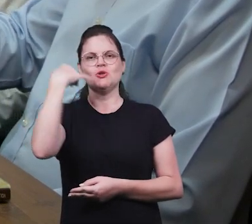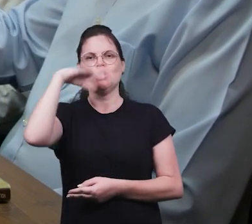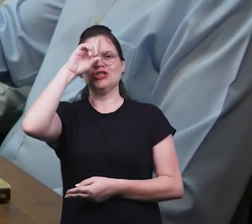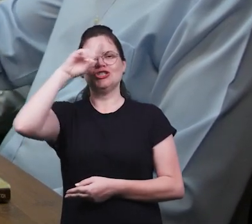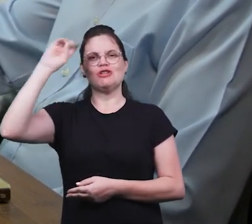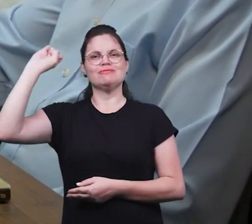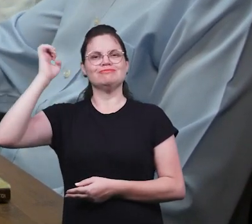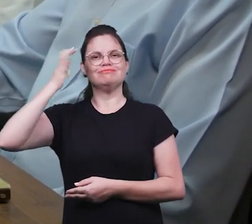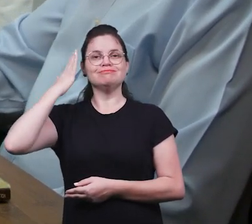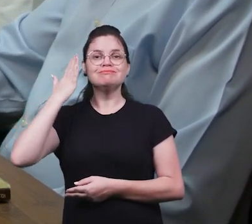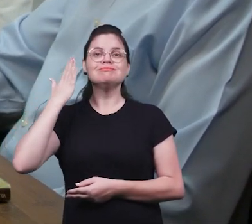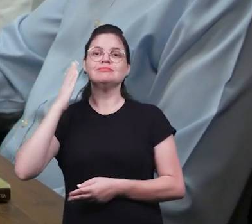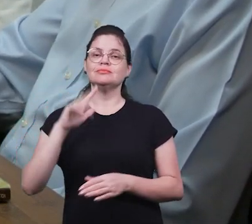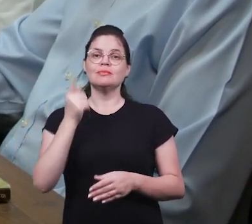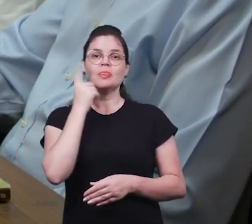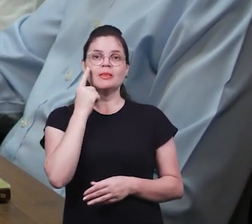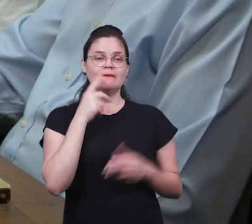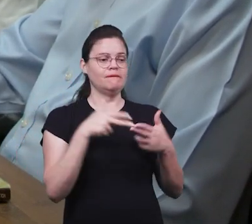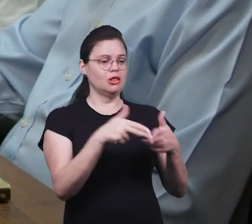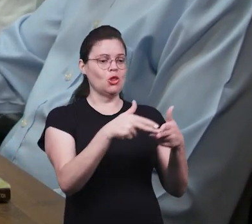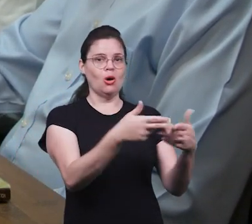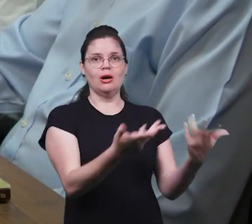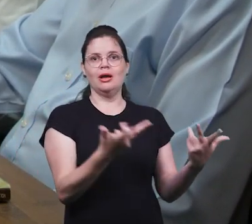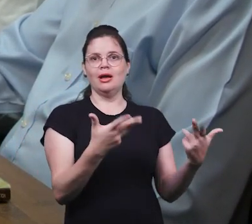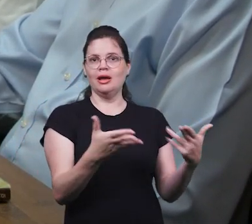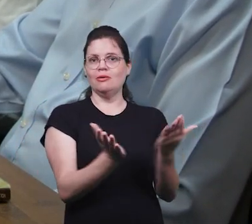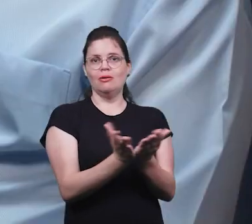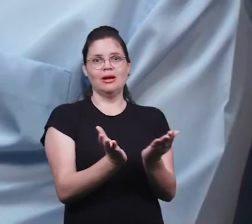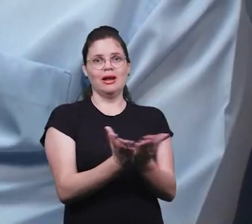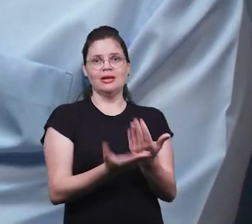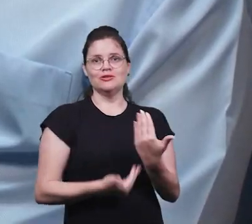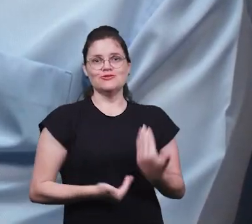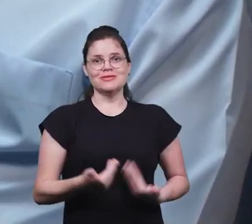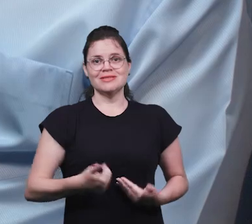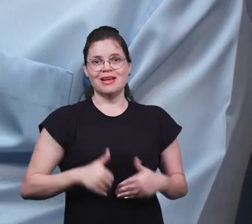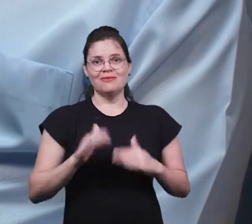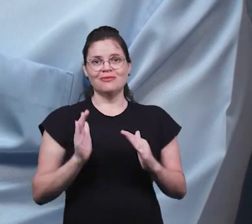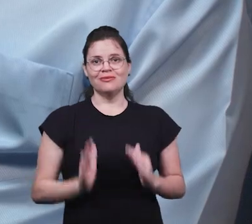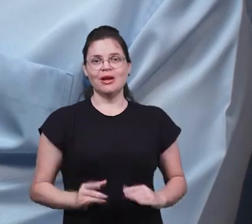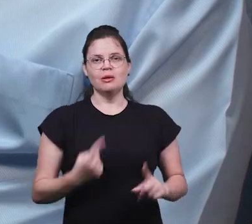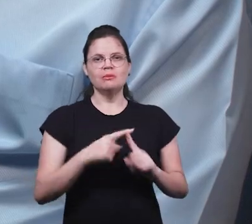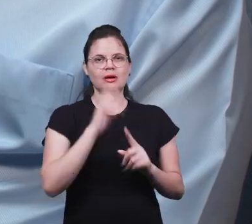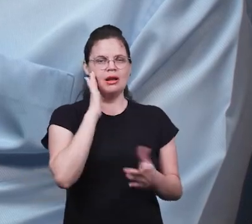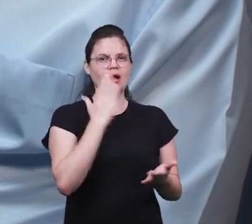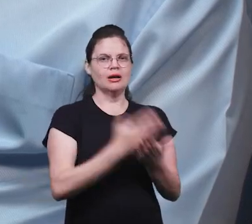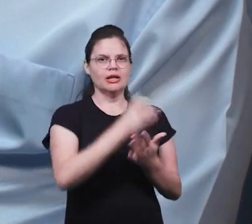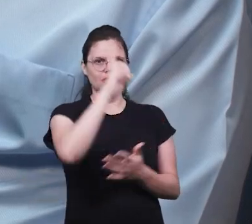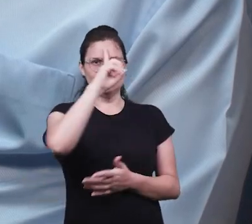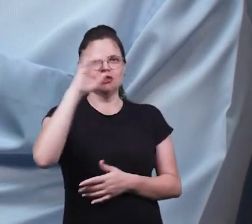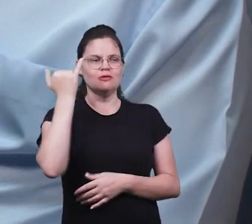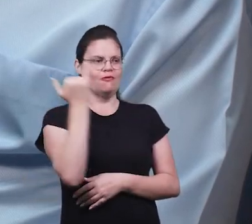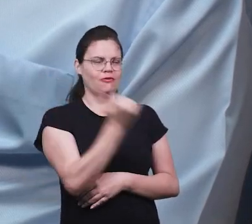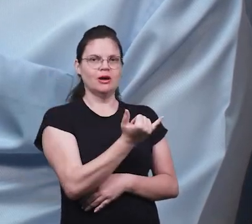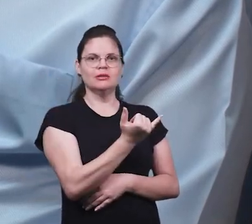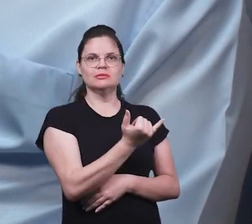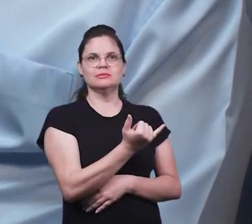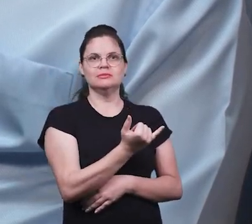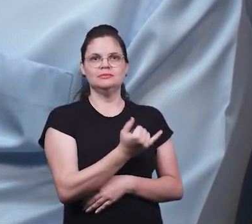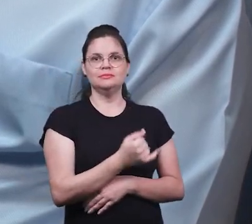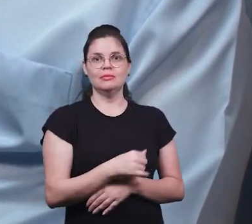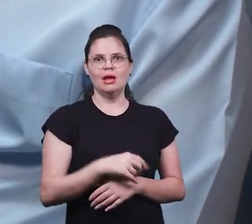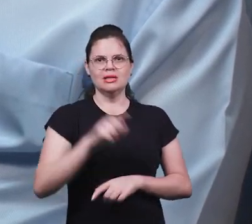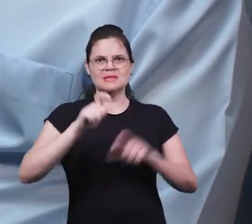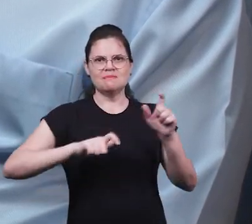Noé é um exemplo do crente. Ele creu na palavra de Deus. Muita gente deve ter dito para ele, Noé, para com